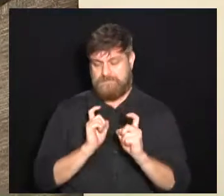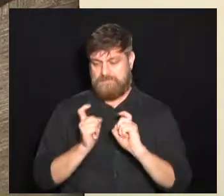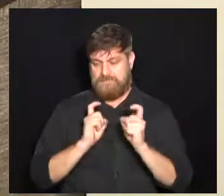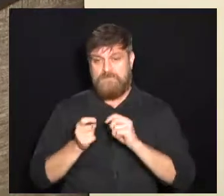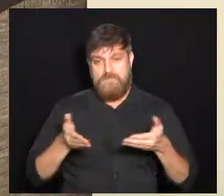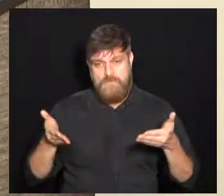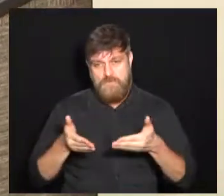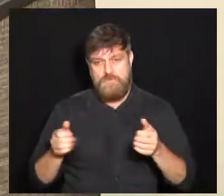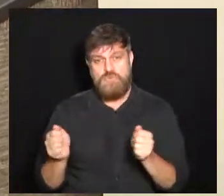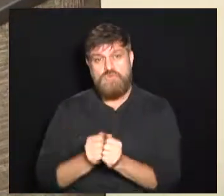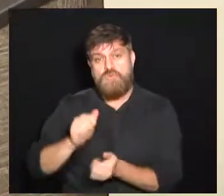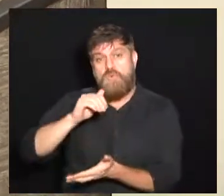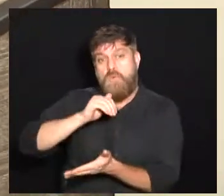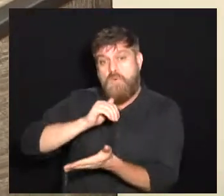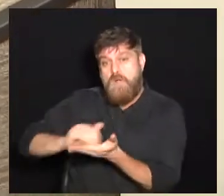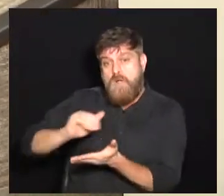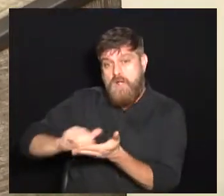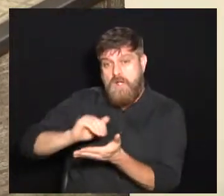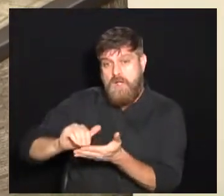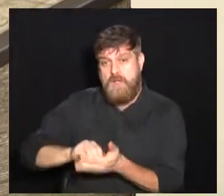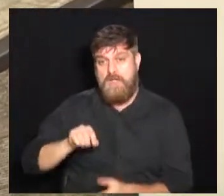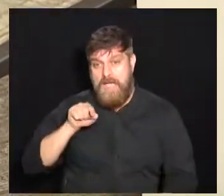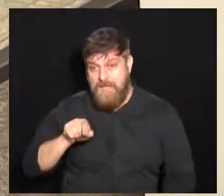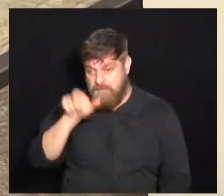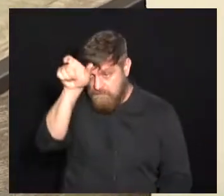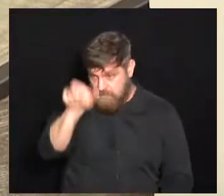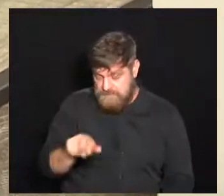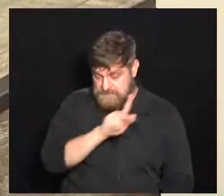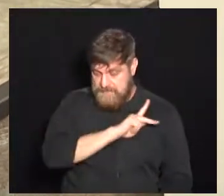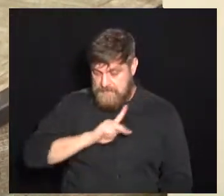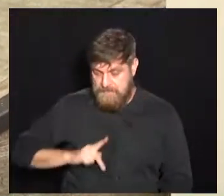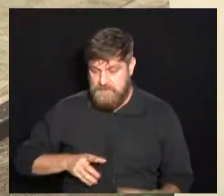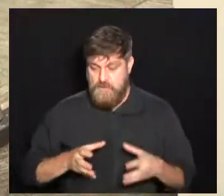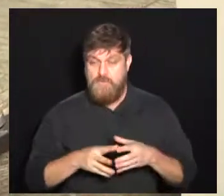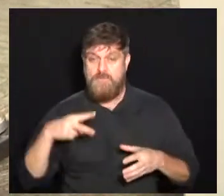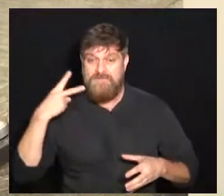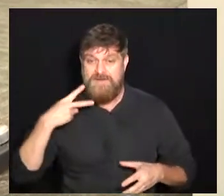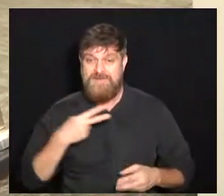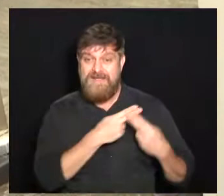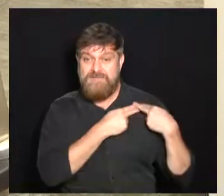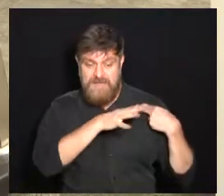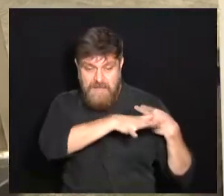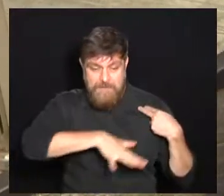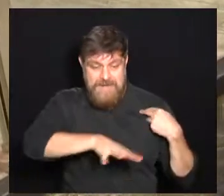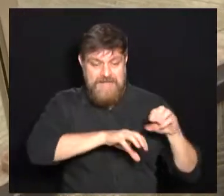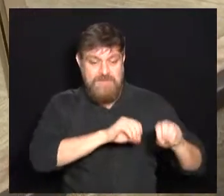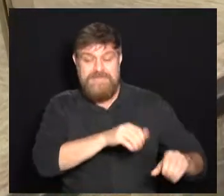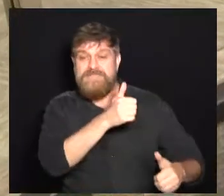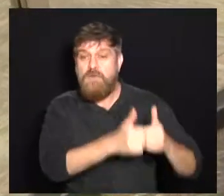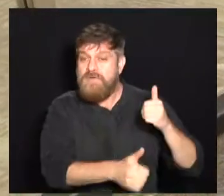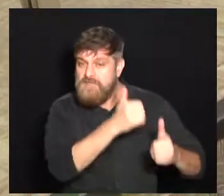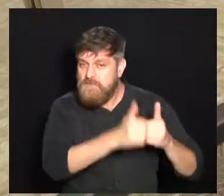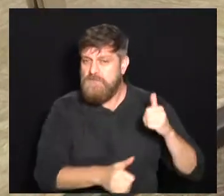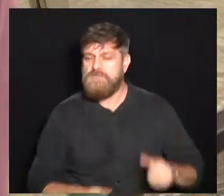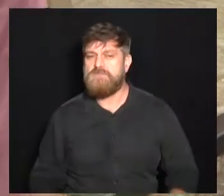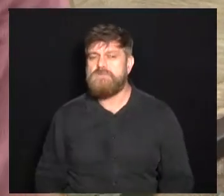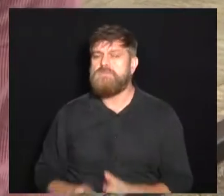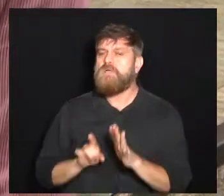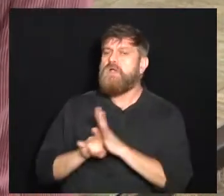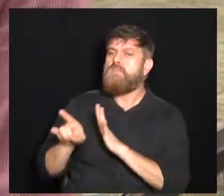reunião com a secretária e é presidente da Comissão Permanente da Câmara de Educação e Esporte. Vereador, que balanço o senhor